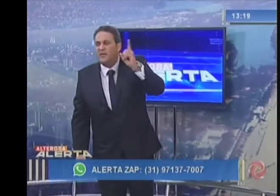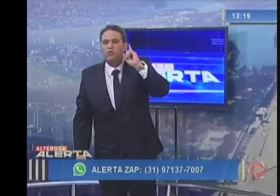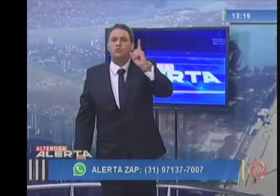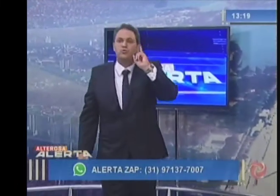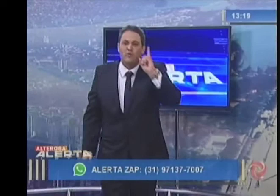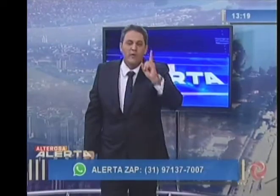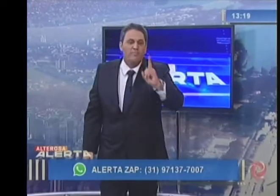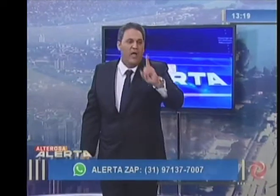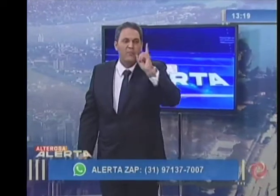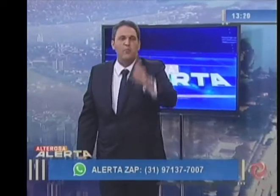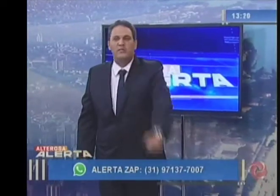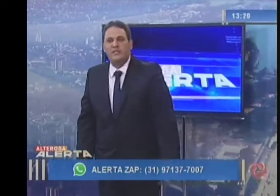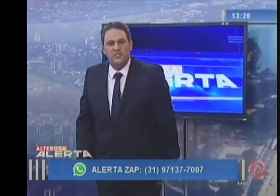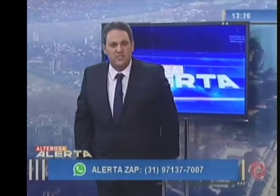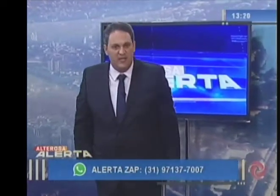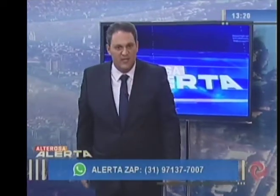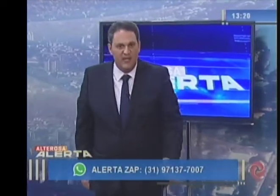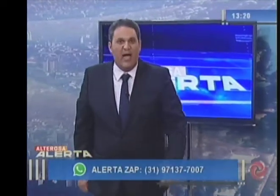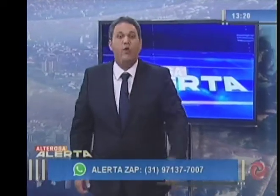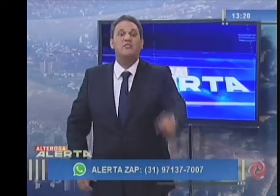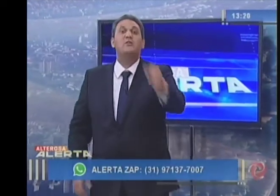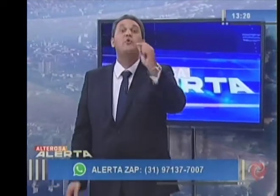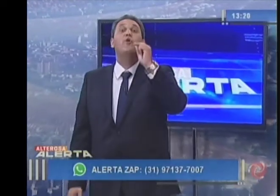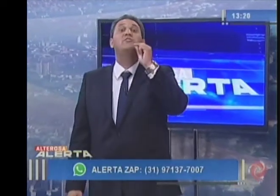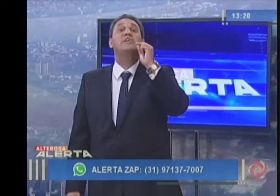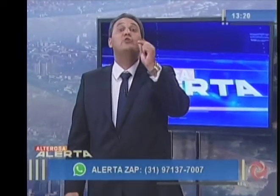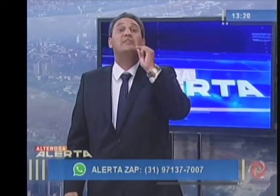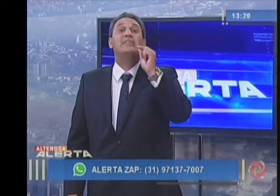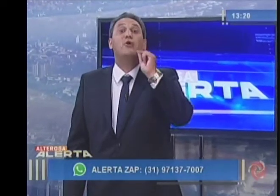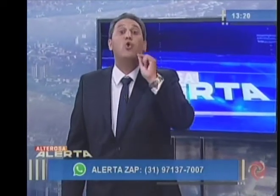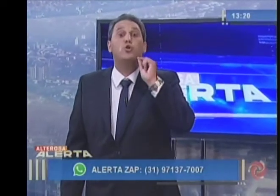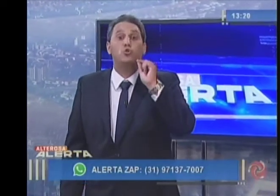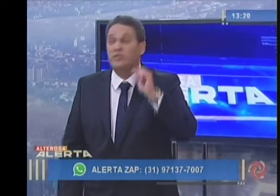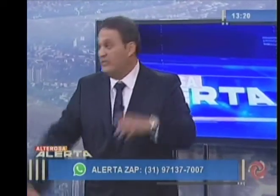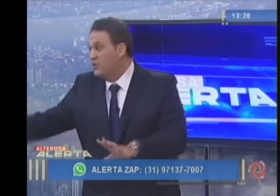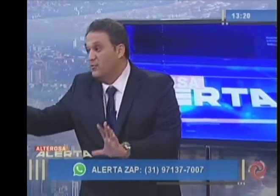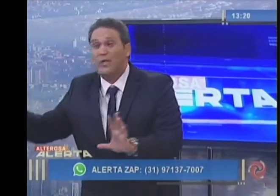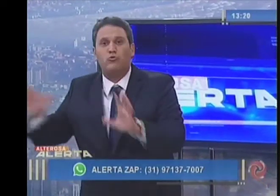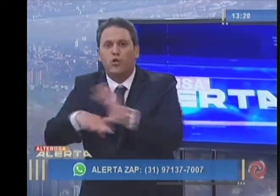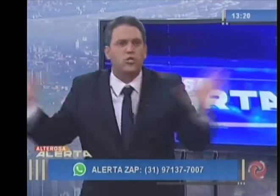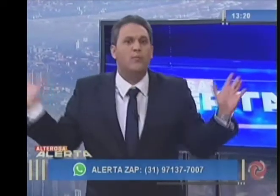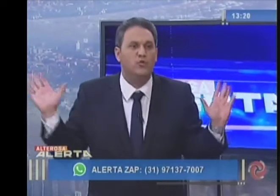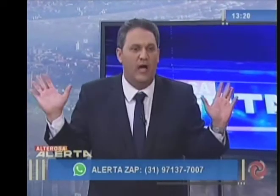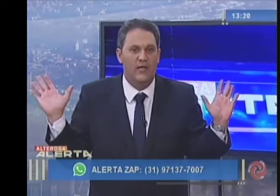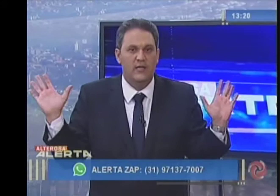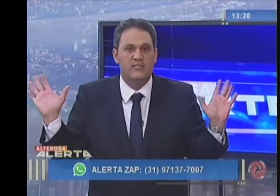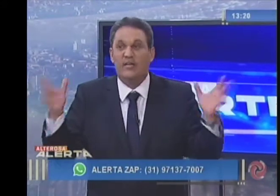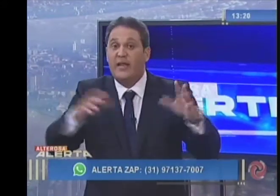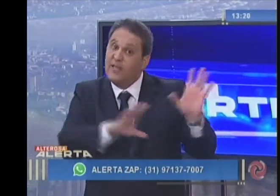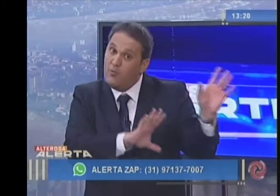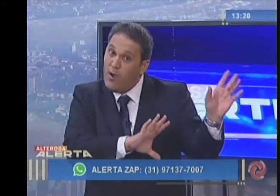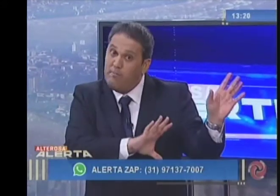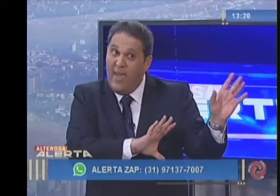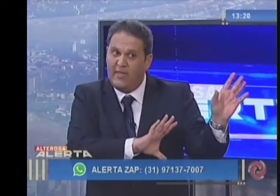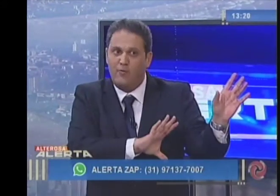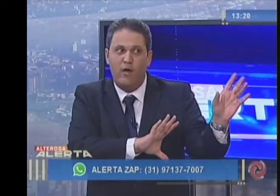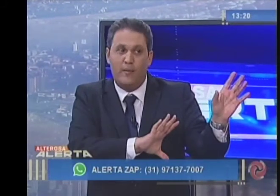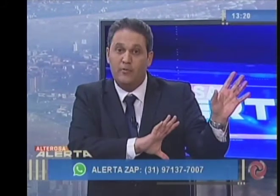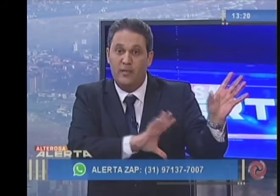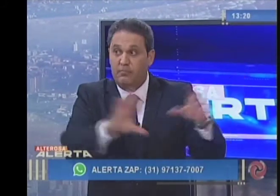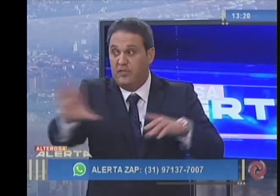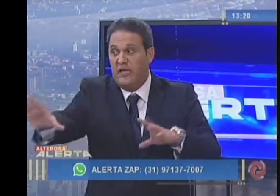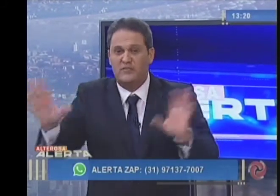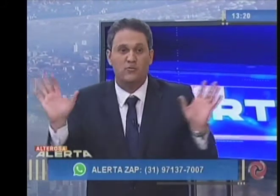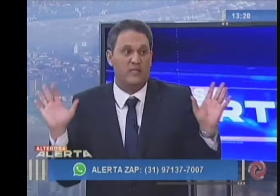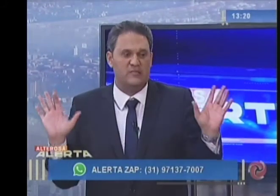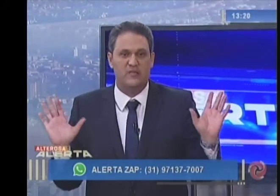1853, a Constituição da República da Argentina. A nossa é de 1988 e está tendo que mudar. todo dia muda. Já quero até arrumar uma PEC agora